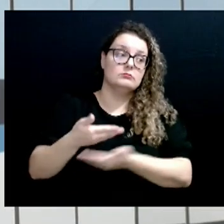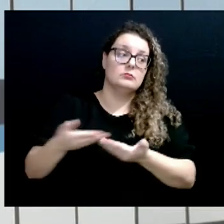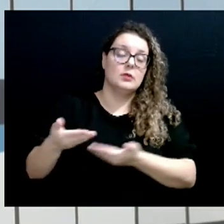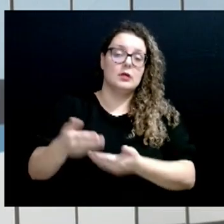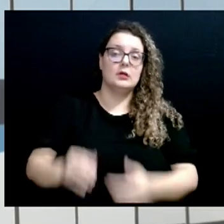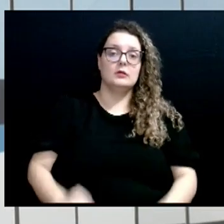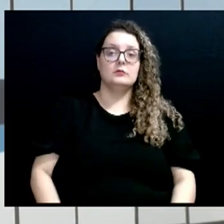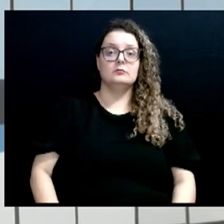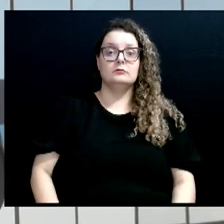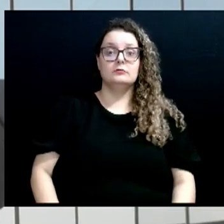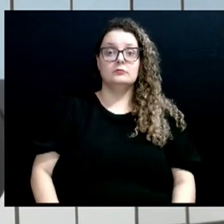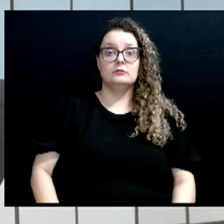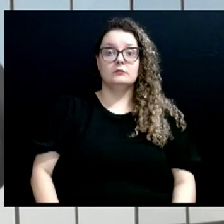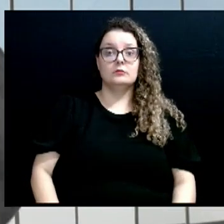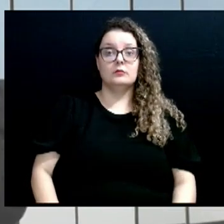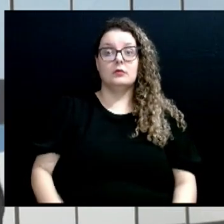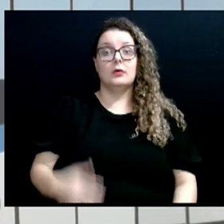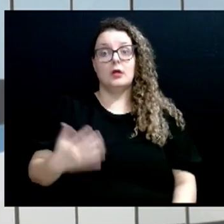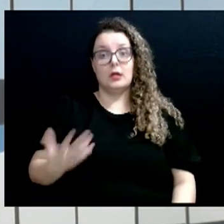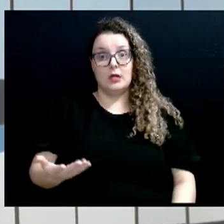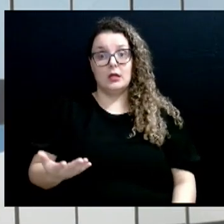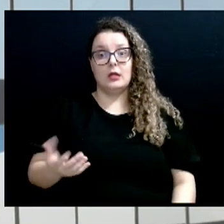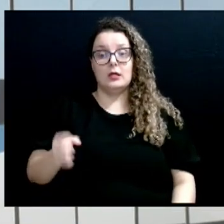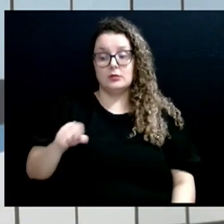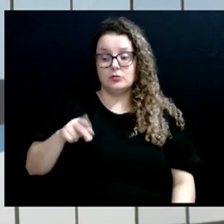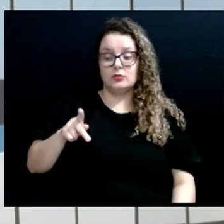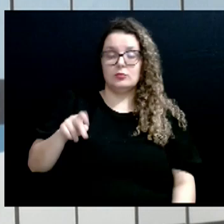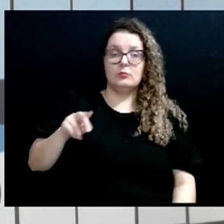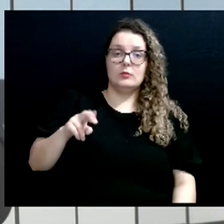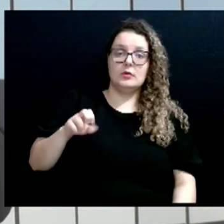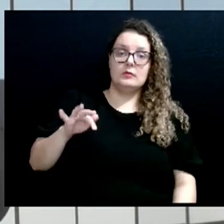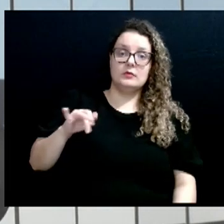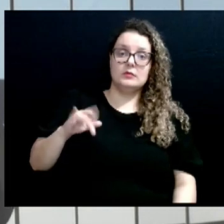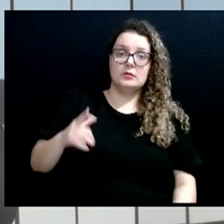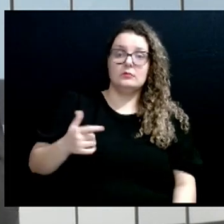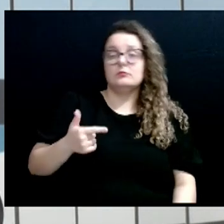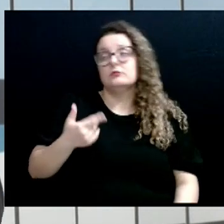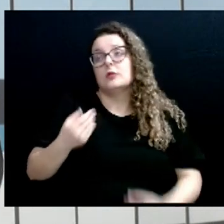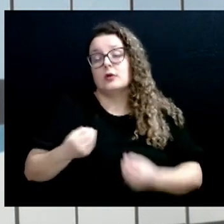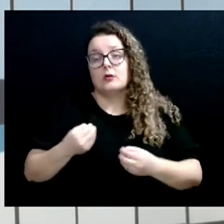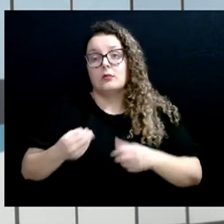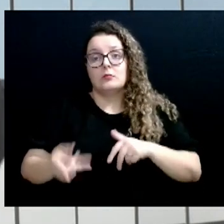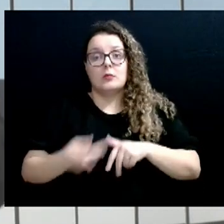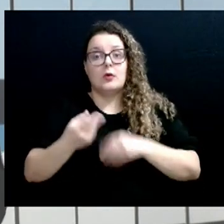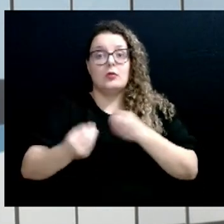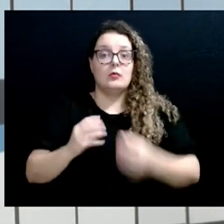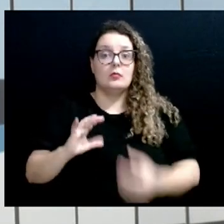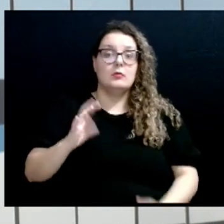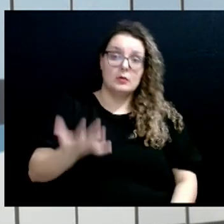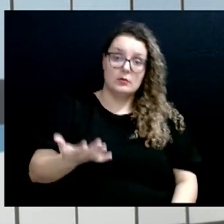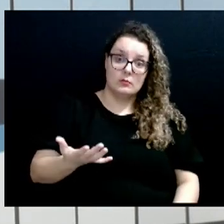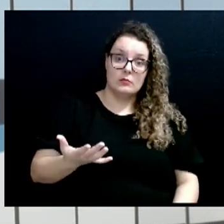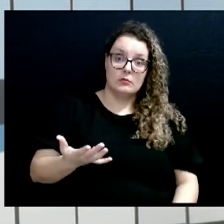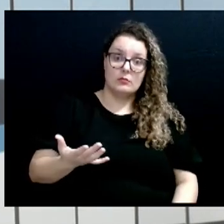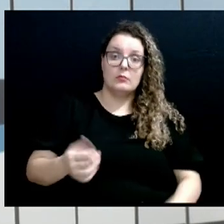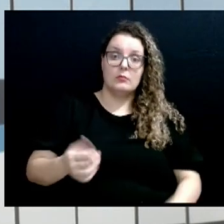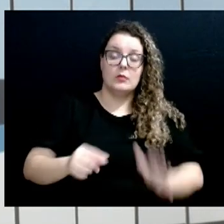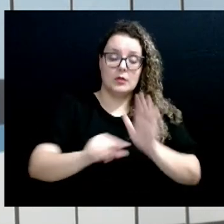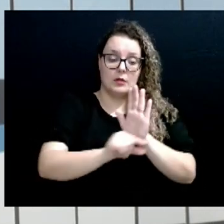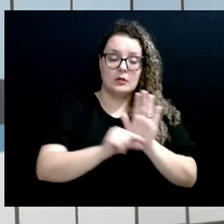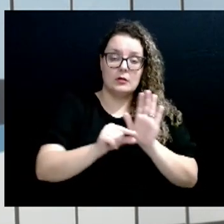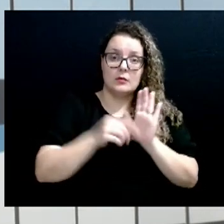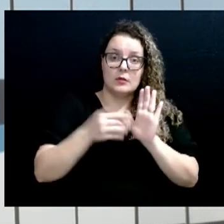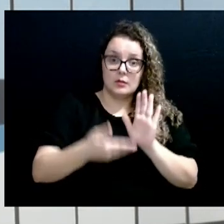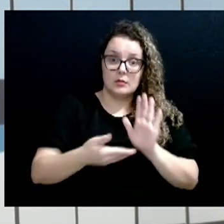Como ainda é uma coisa muito superficial, eu não posso te dar um parecer de como vai ficar. Mas pela minuta que está lá, eu aconselho